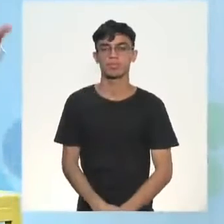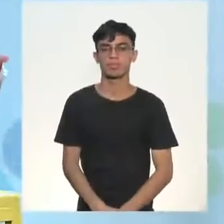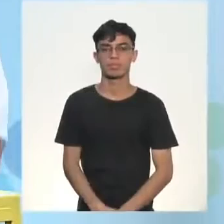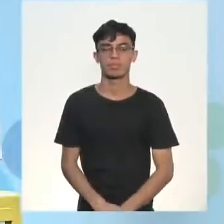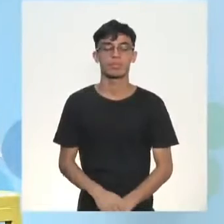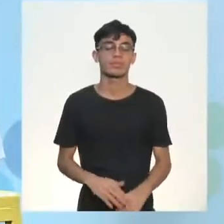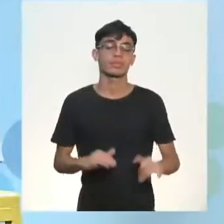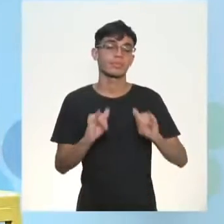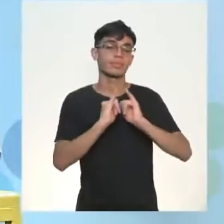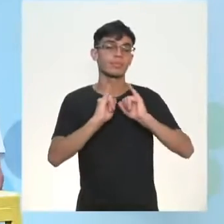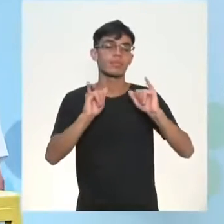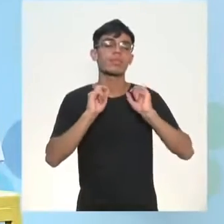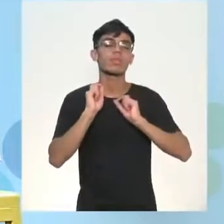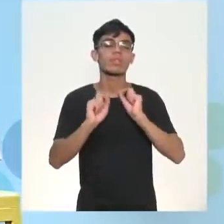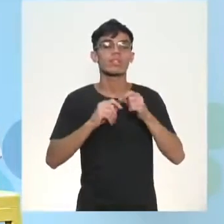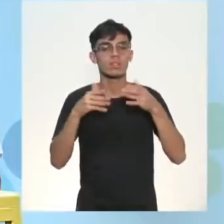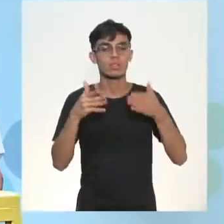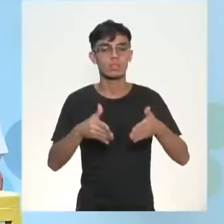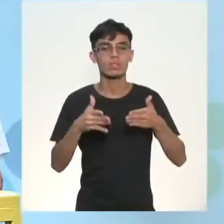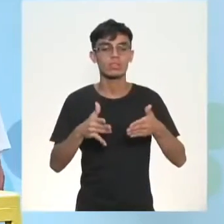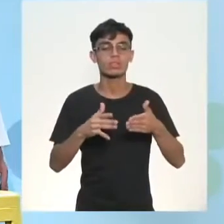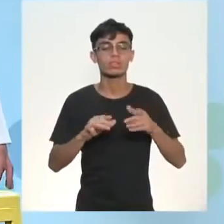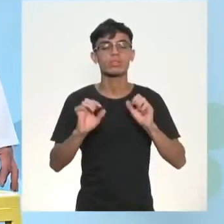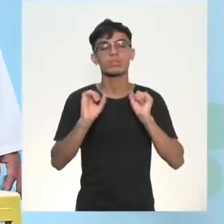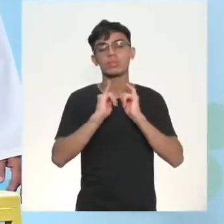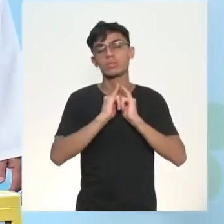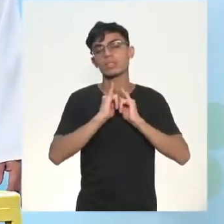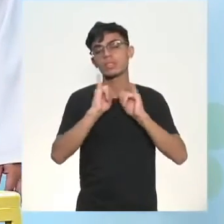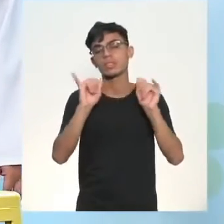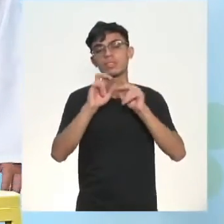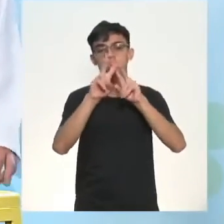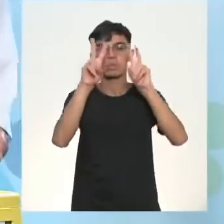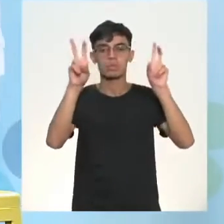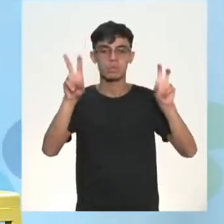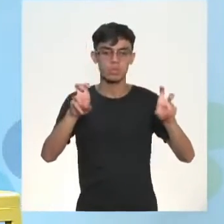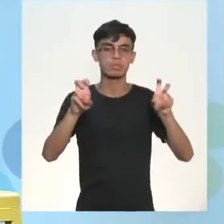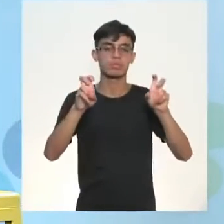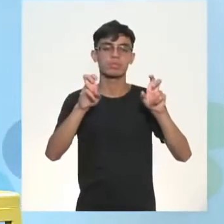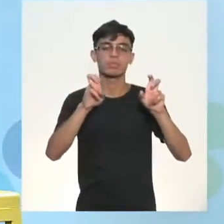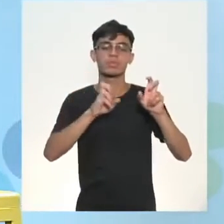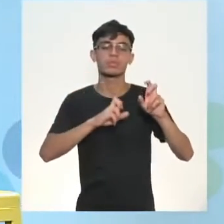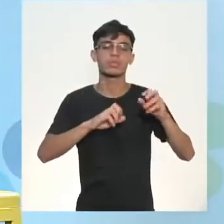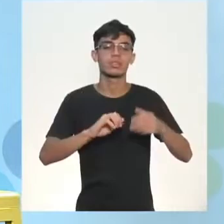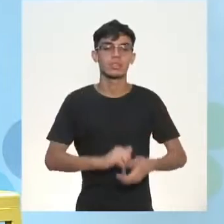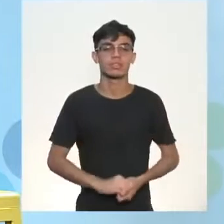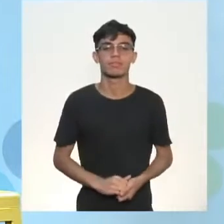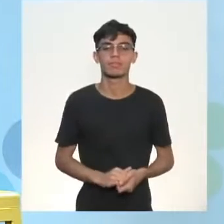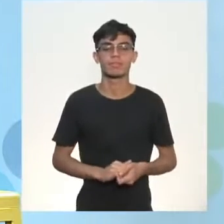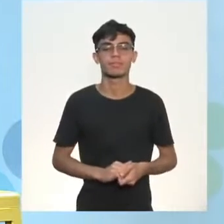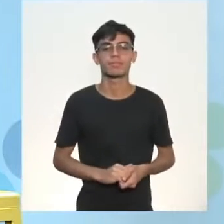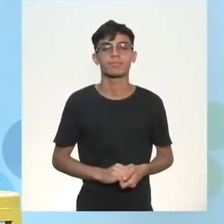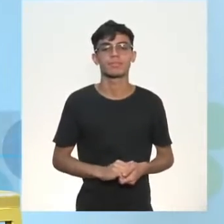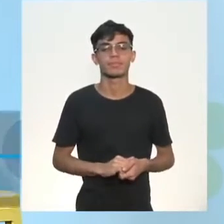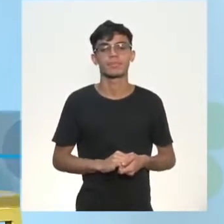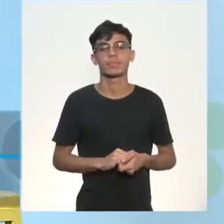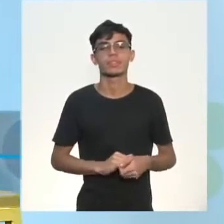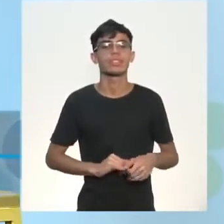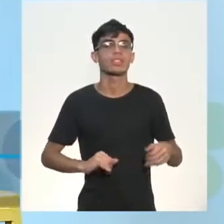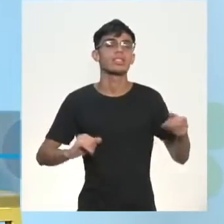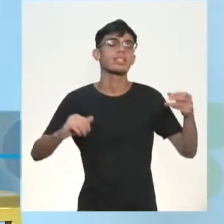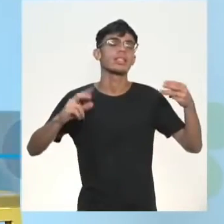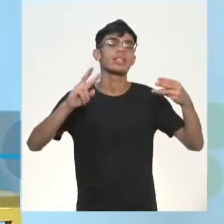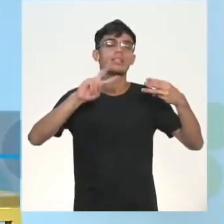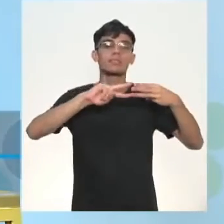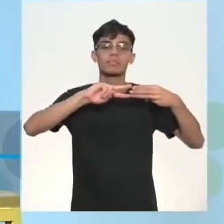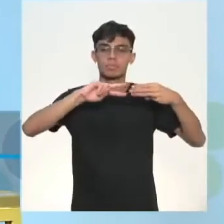falei que hoje a gente vai falar um pouquinho aí sobre o Gregor Mendel, né? A gente vai tentar discutir aí algumas